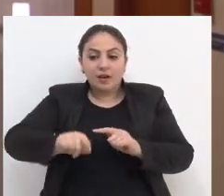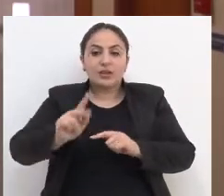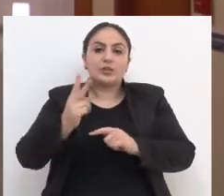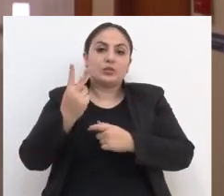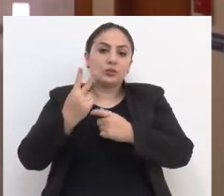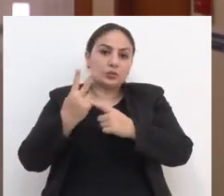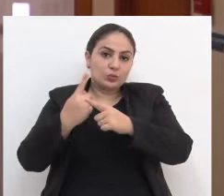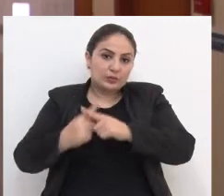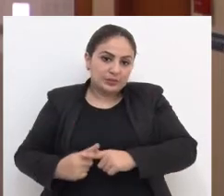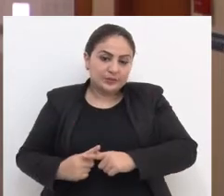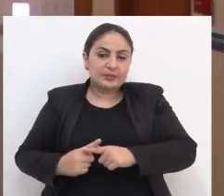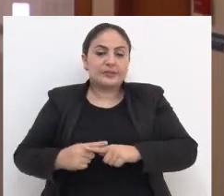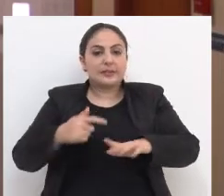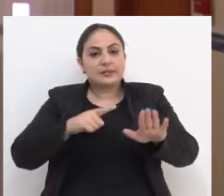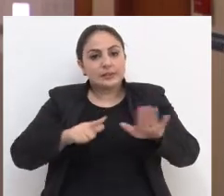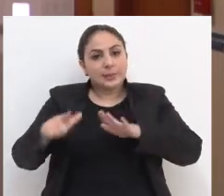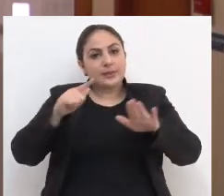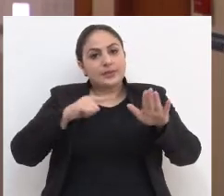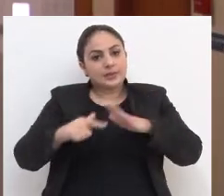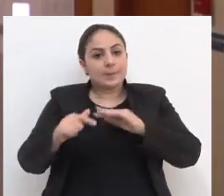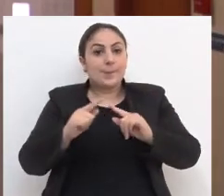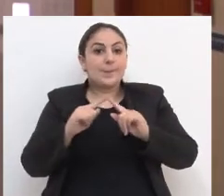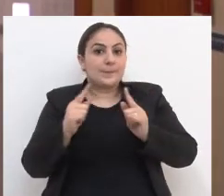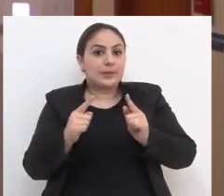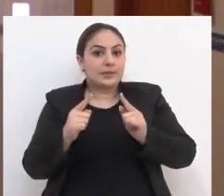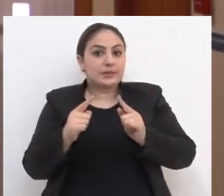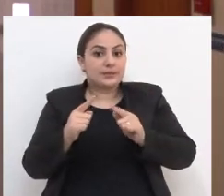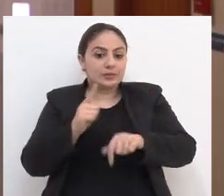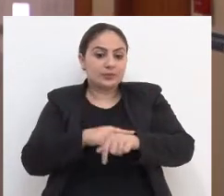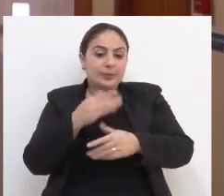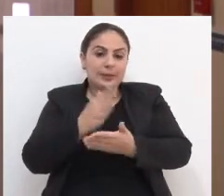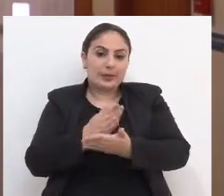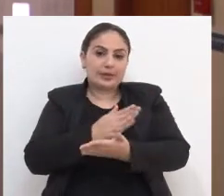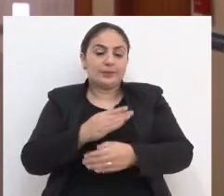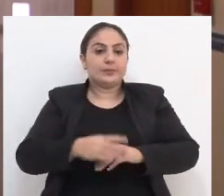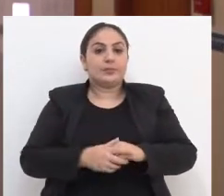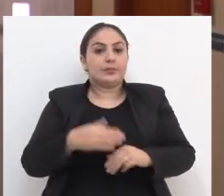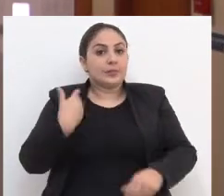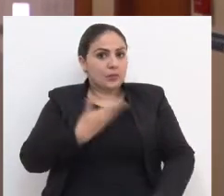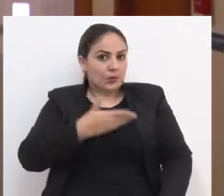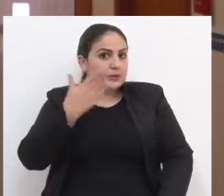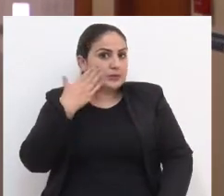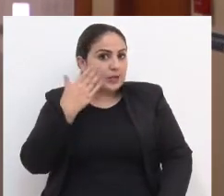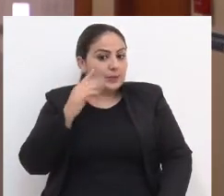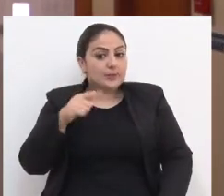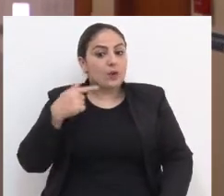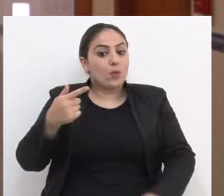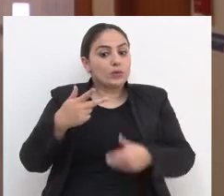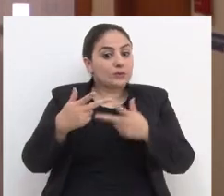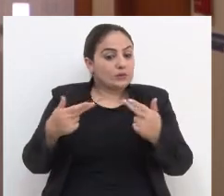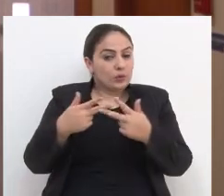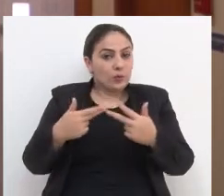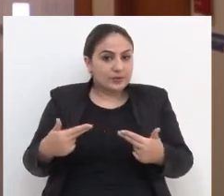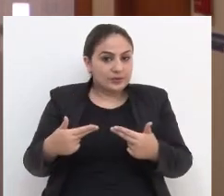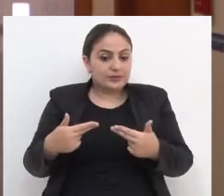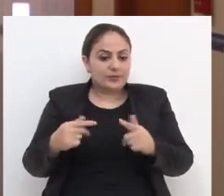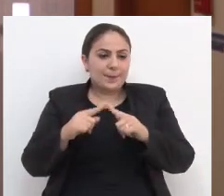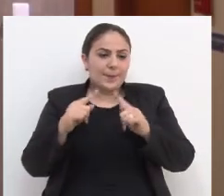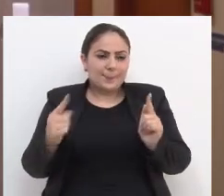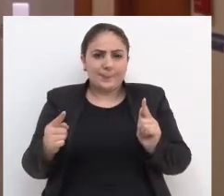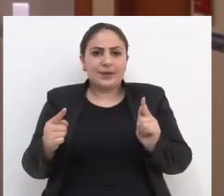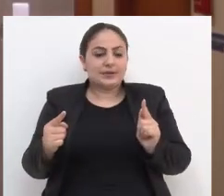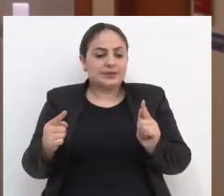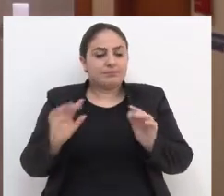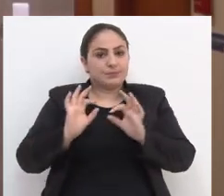2 vezes semanais, tá? E meio turno. Então a gente sabe, tem outros pontos, mas